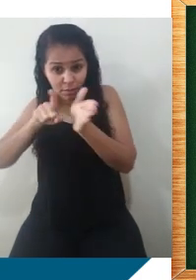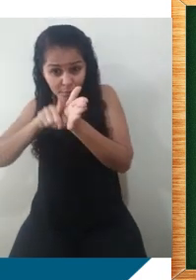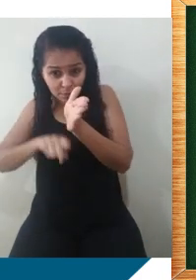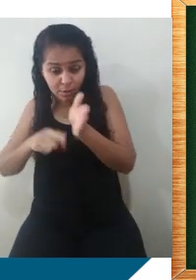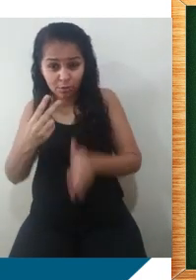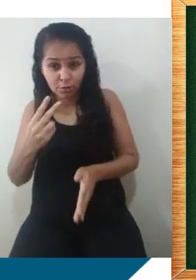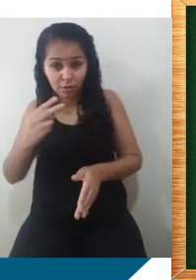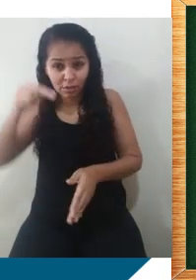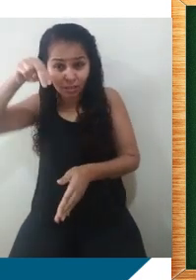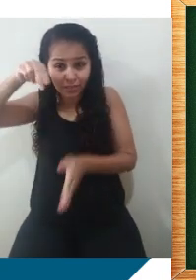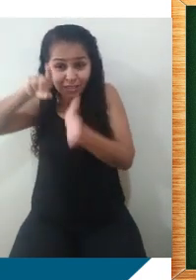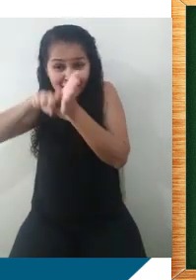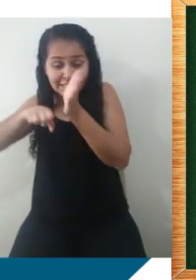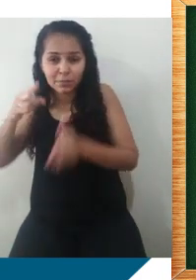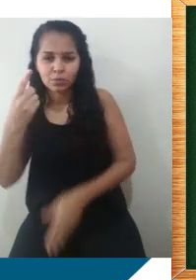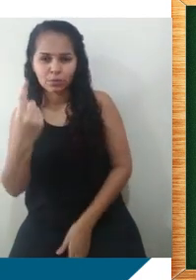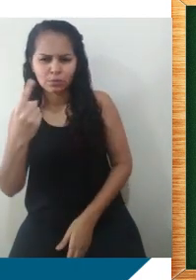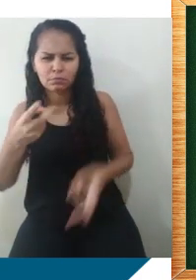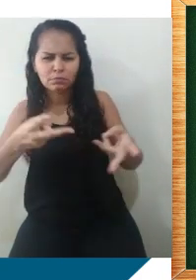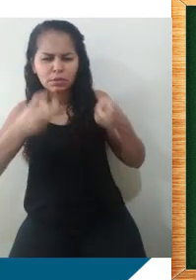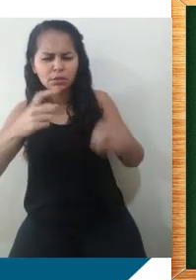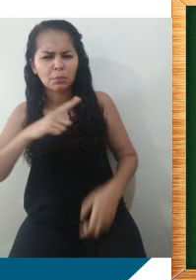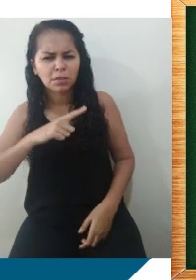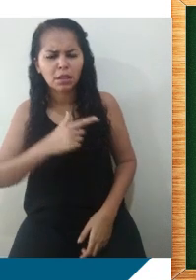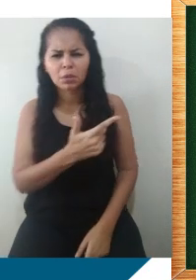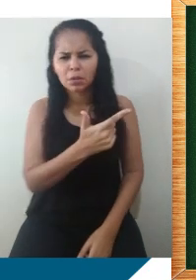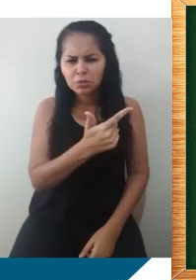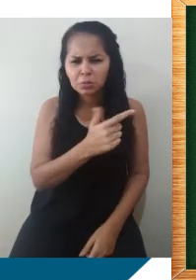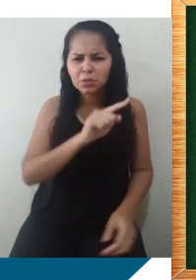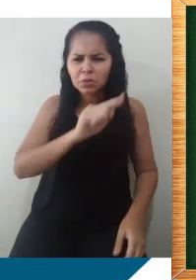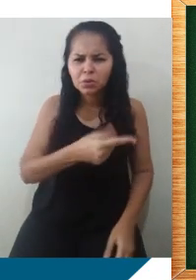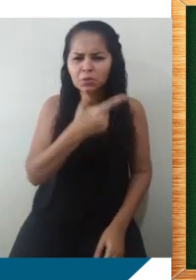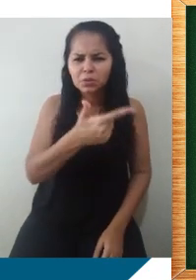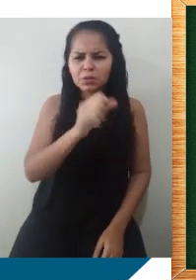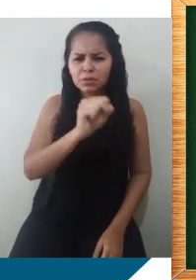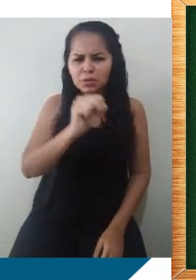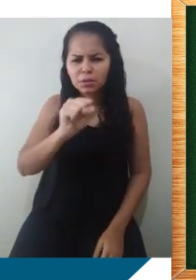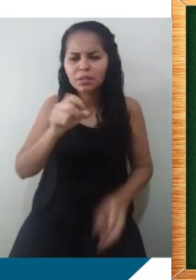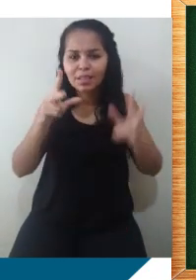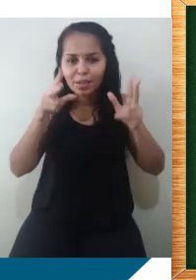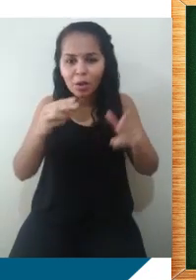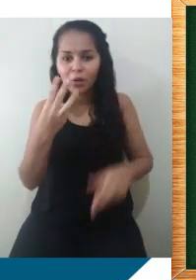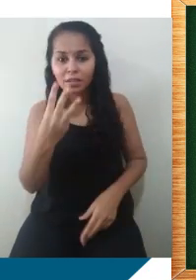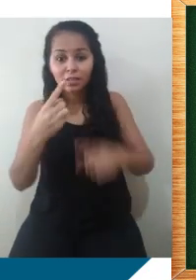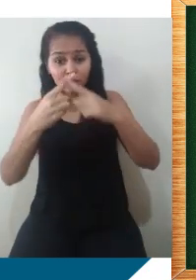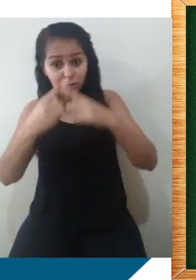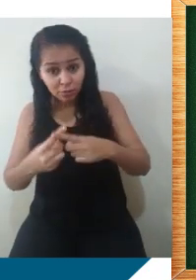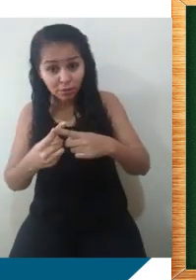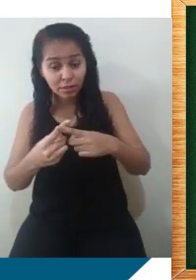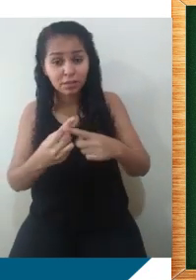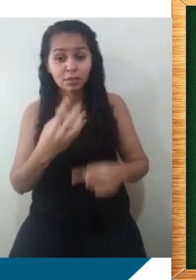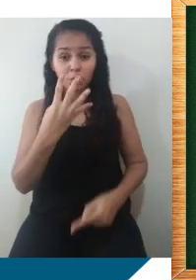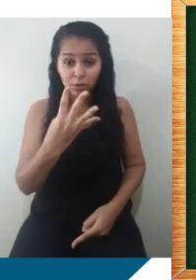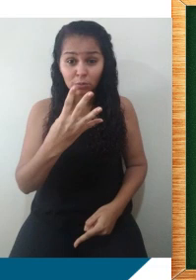12.288 é igual a 3 vezes 4.096. Temos 3 multiplicando de ambos os lados.